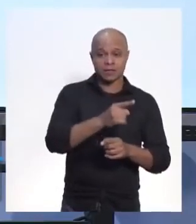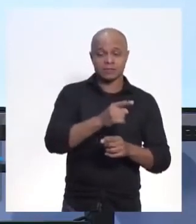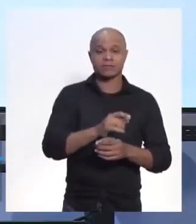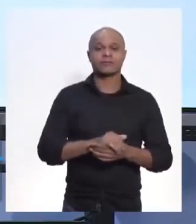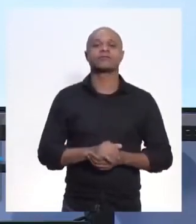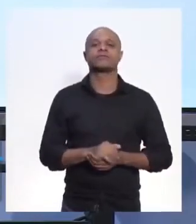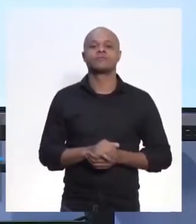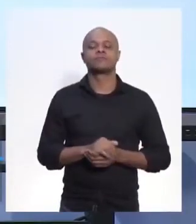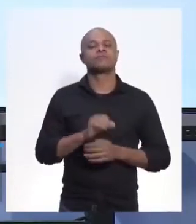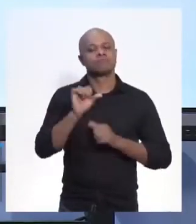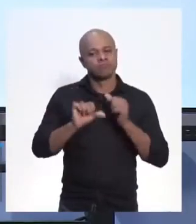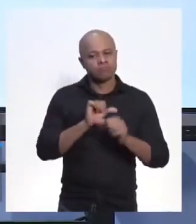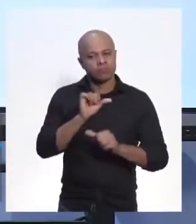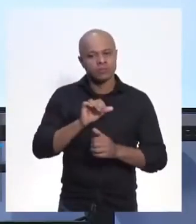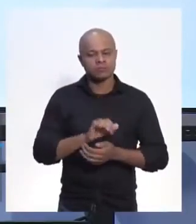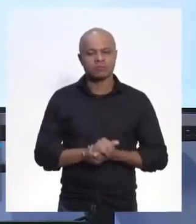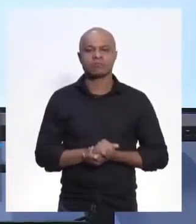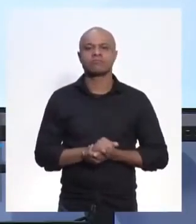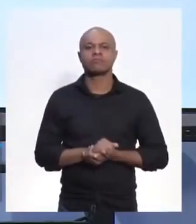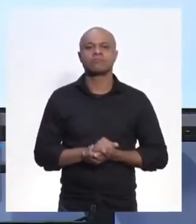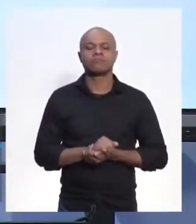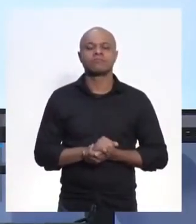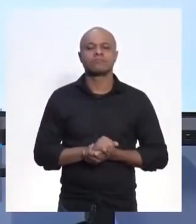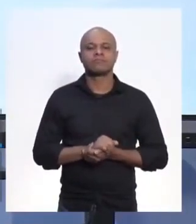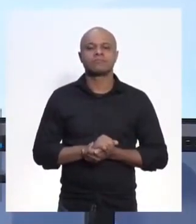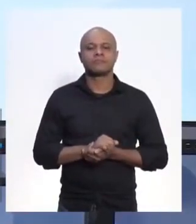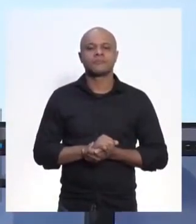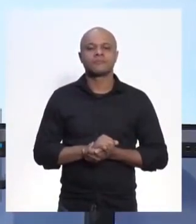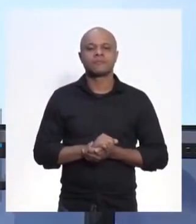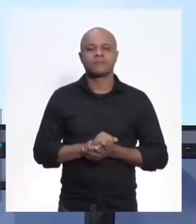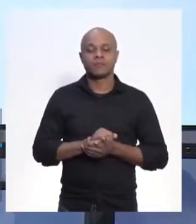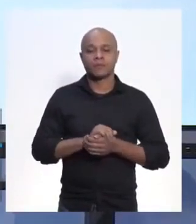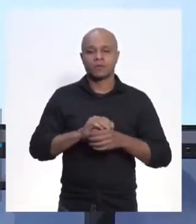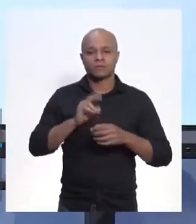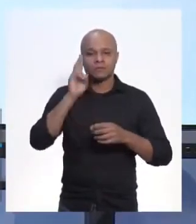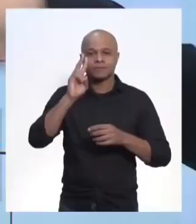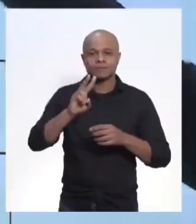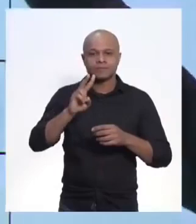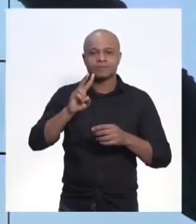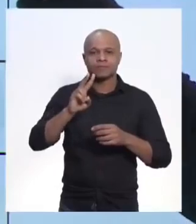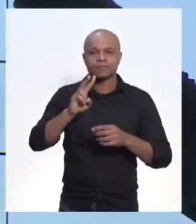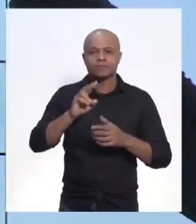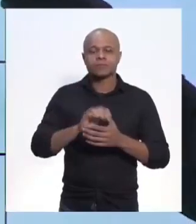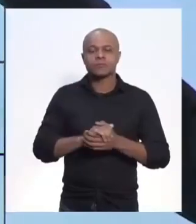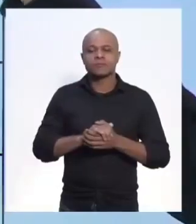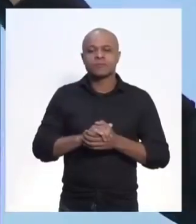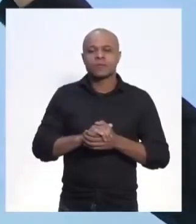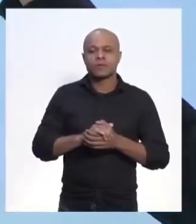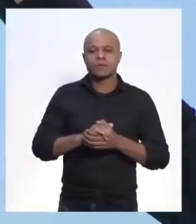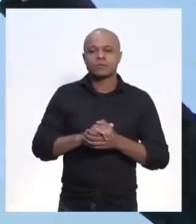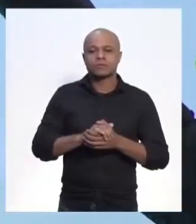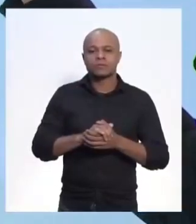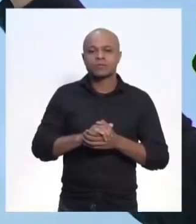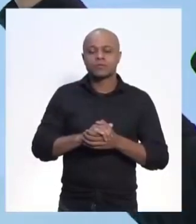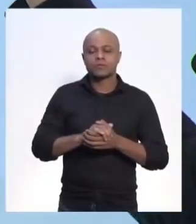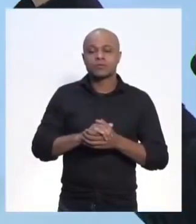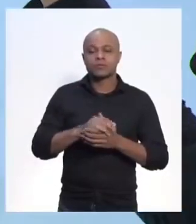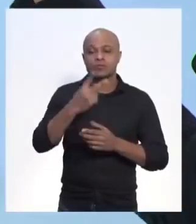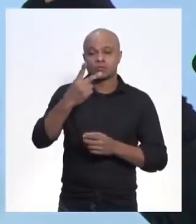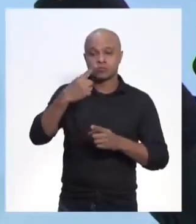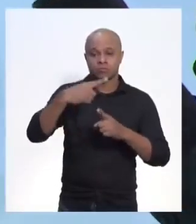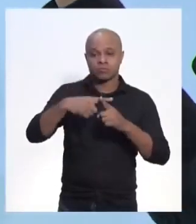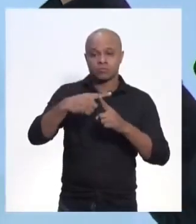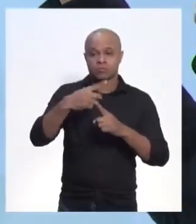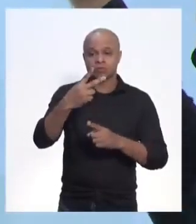quê? Inverter a base. Então, aqui a gente tinha a regrinha de sinal, menos com menos deu mais, então 2 ao quadrado, que é 2 vezes